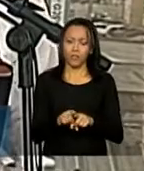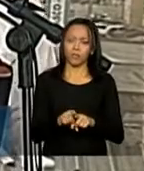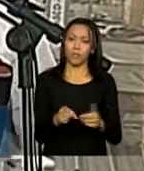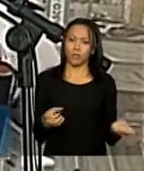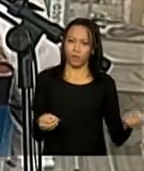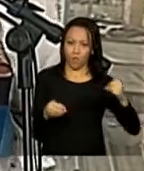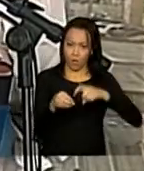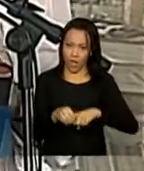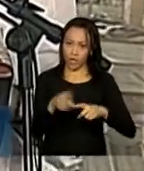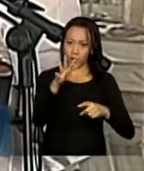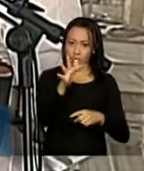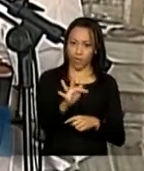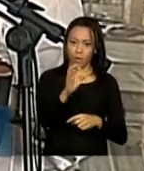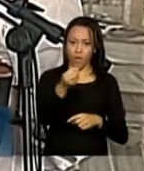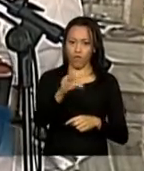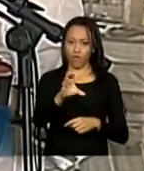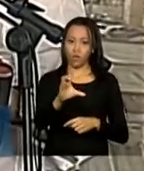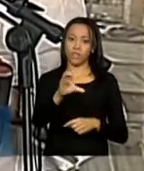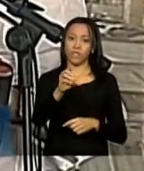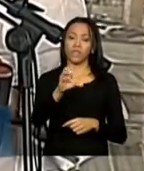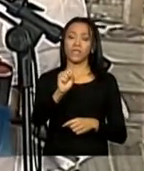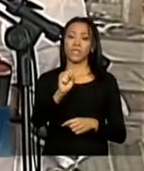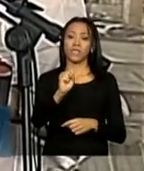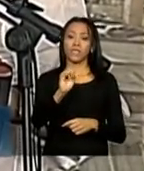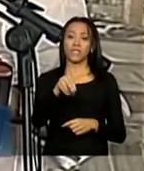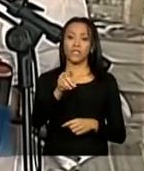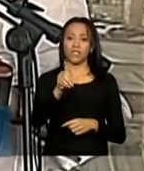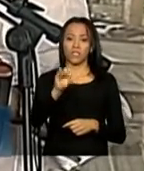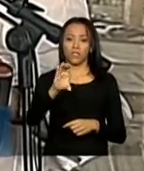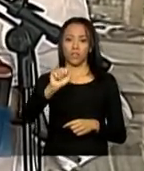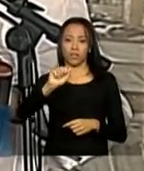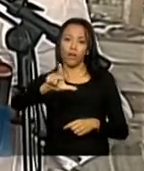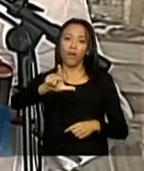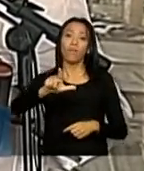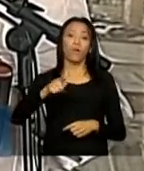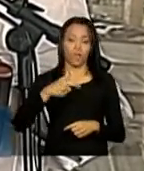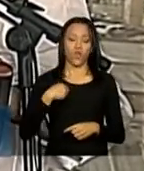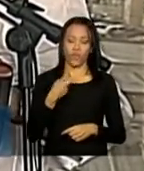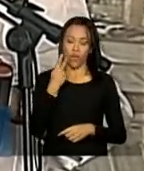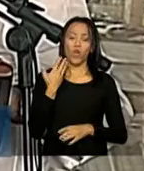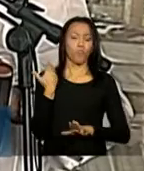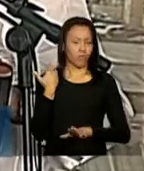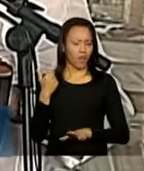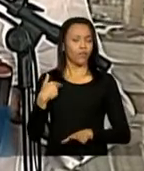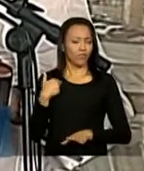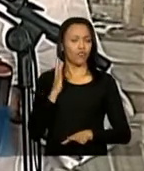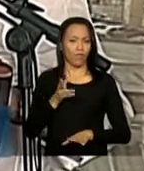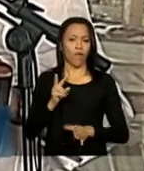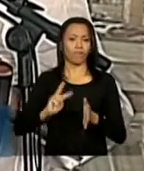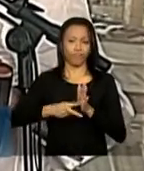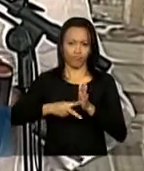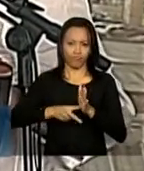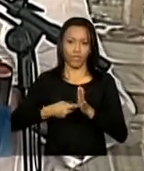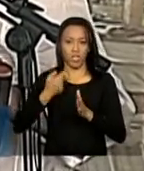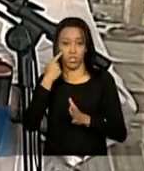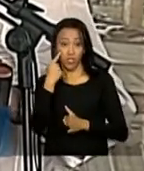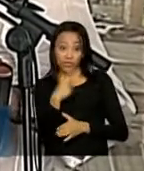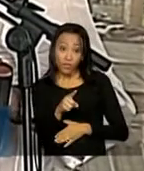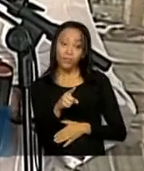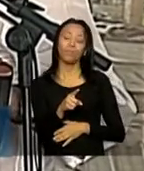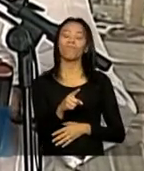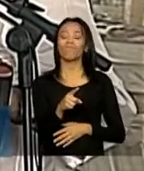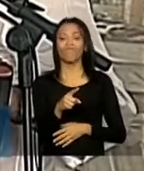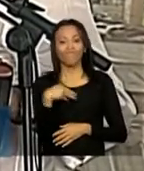Sindical, porque em alguns momentos, presidente, eu quero atestar aqui como sindicalista que fui também, a gente viu muita